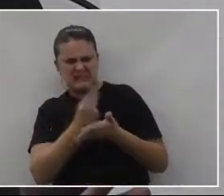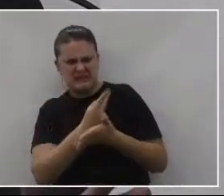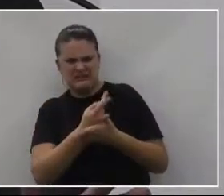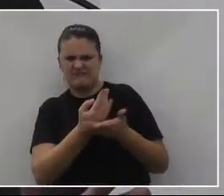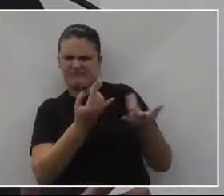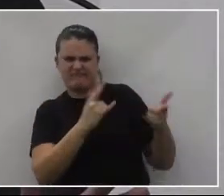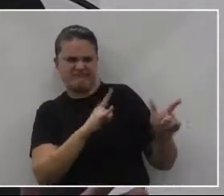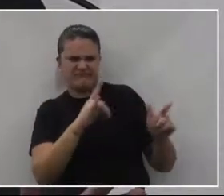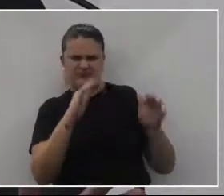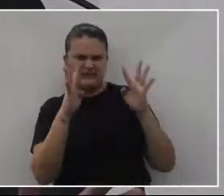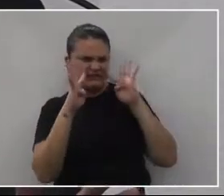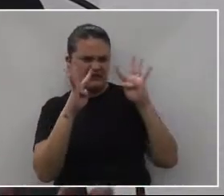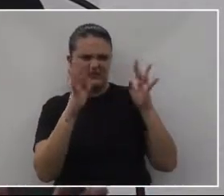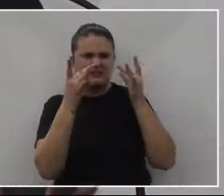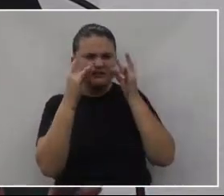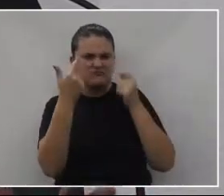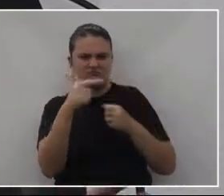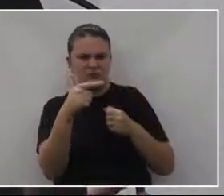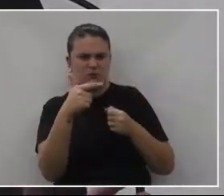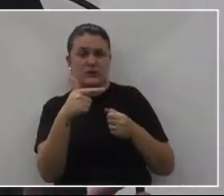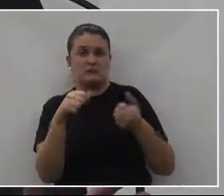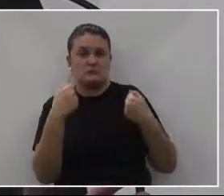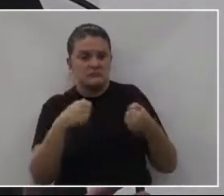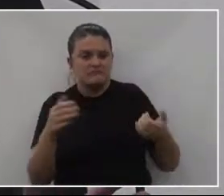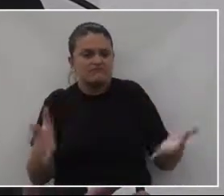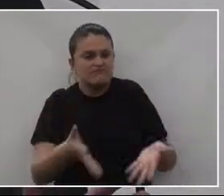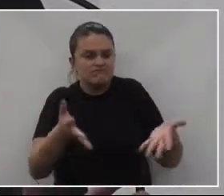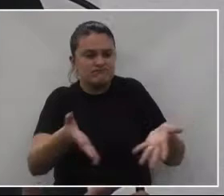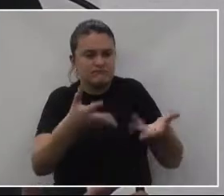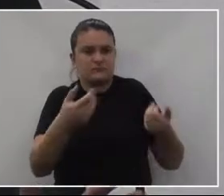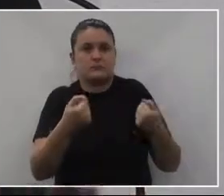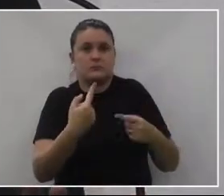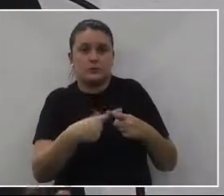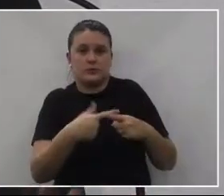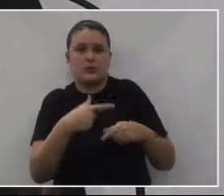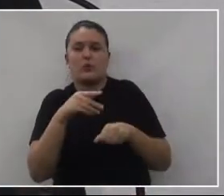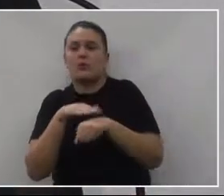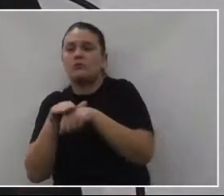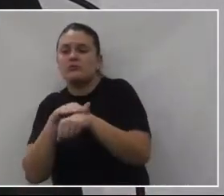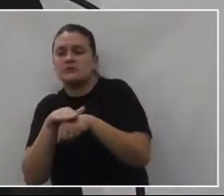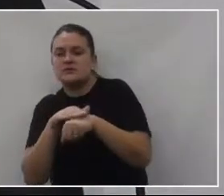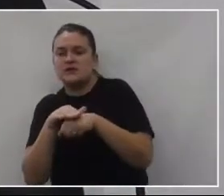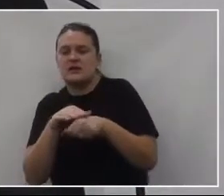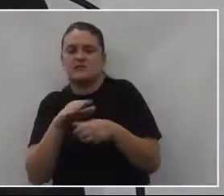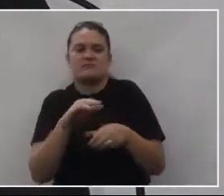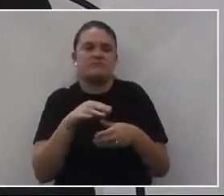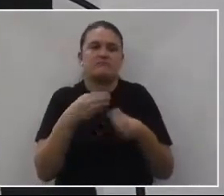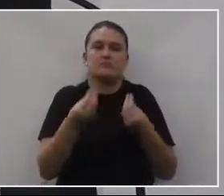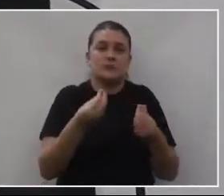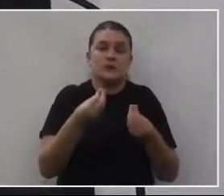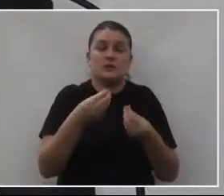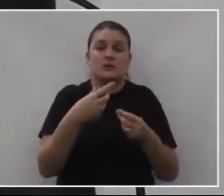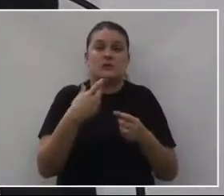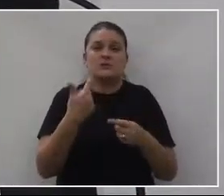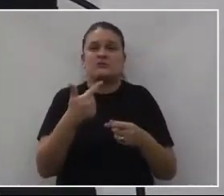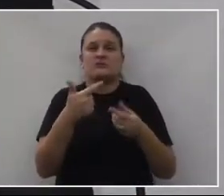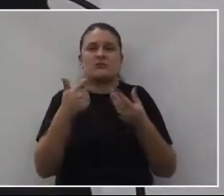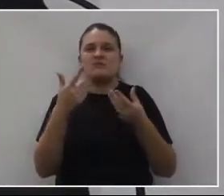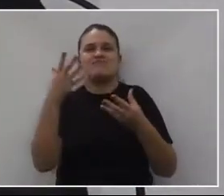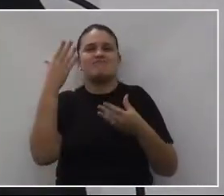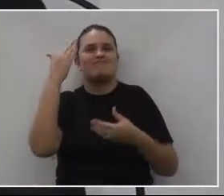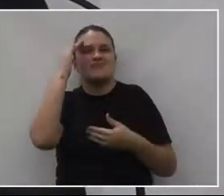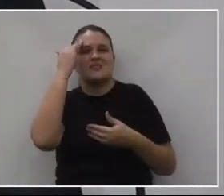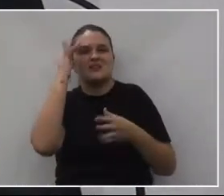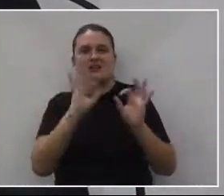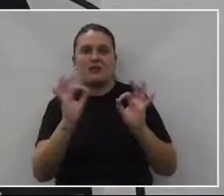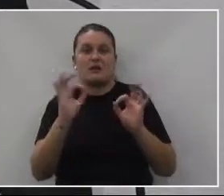não vai prestar atenção, ele vai olhar para o lado, vai conversar, mandar recadinho, ou ele não vai absorver nada do que nós vamos